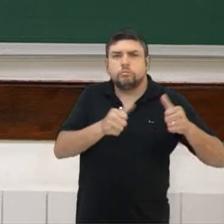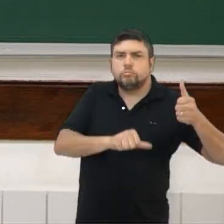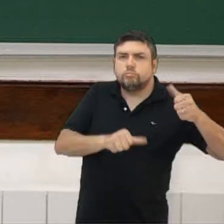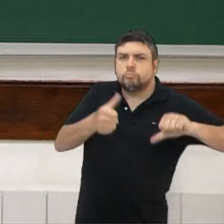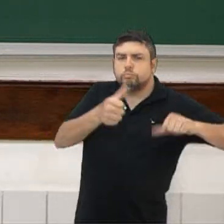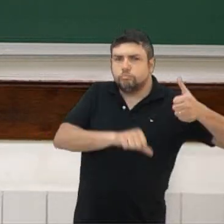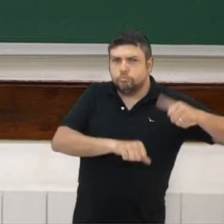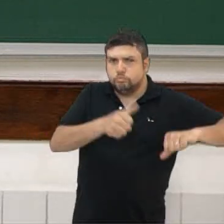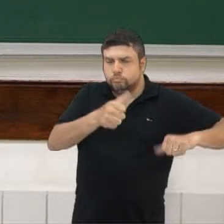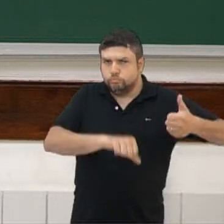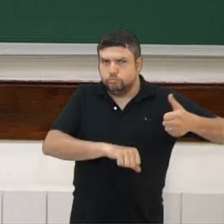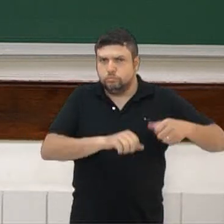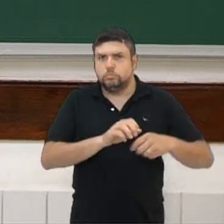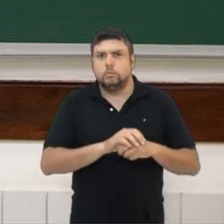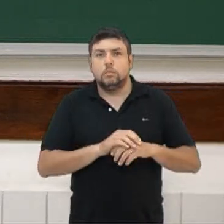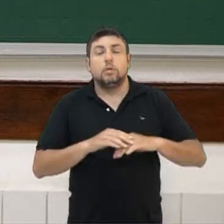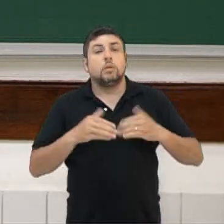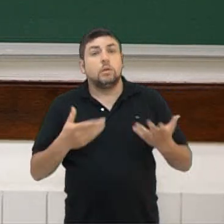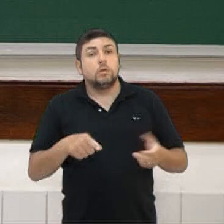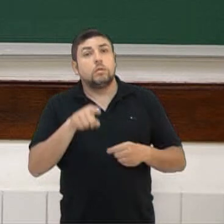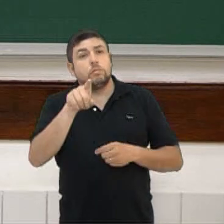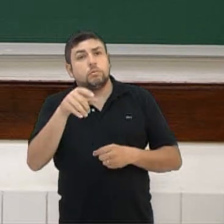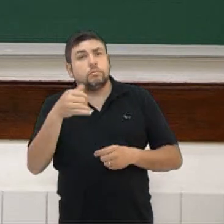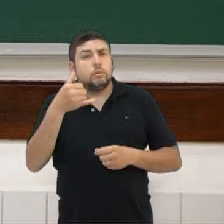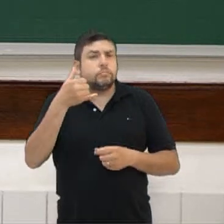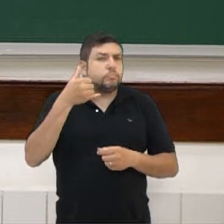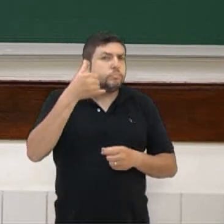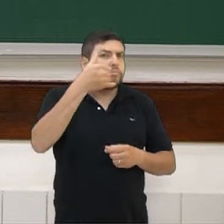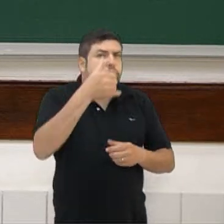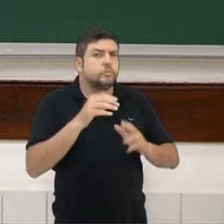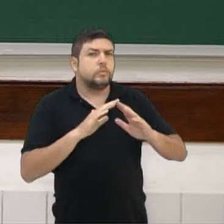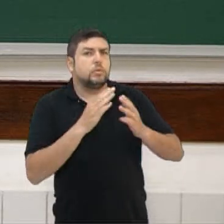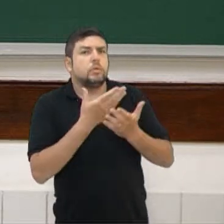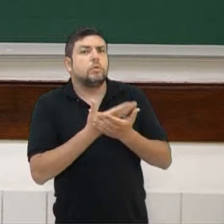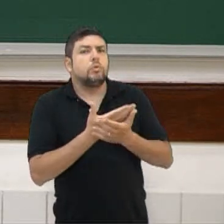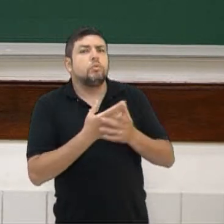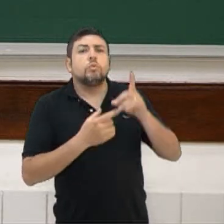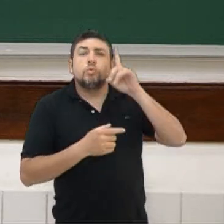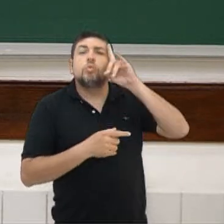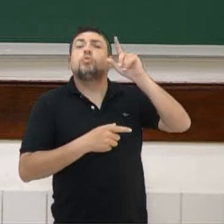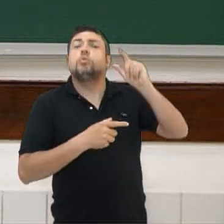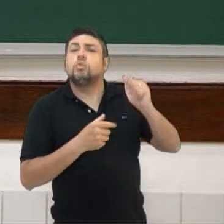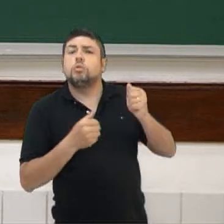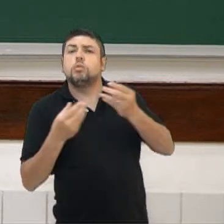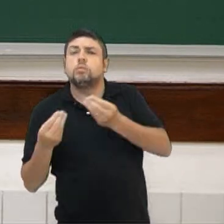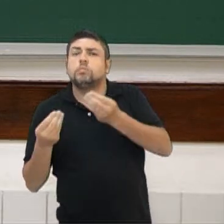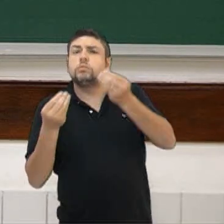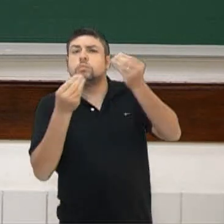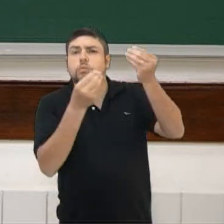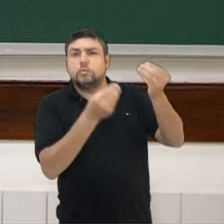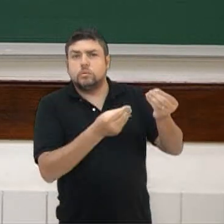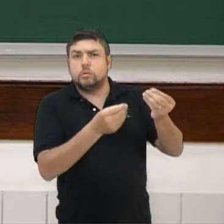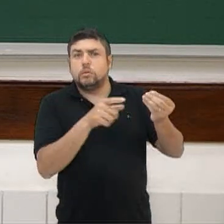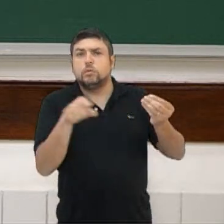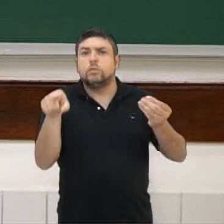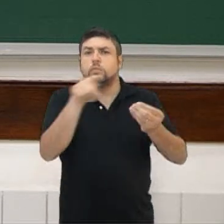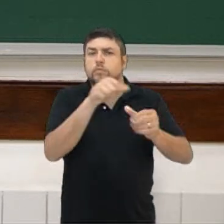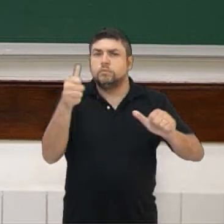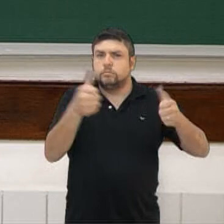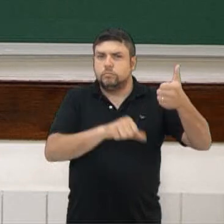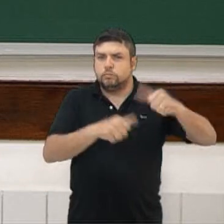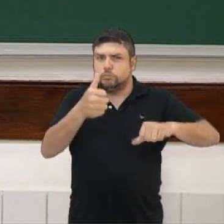entre em contato com a sua escola e veja qual vai ser o dia que a escola vai estar recolhendo esse material para que vocês possam ser avaliados,